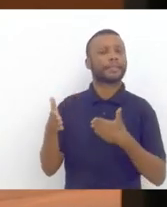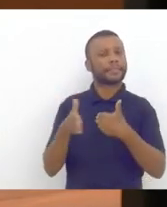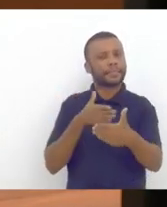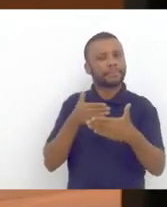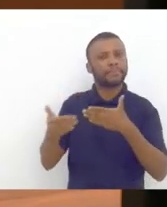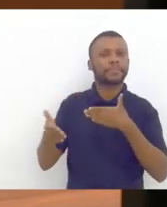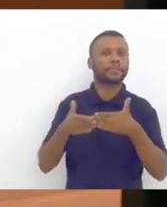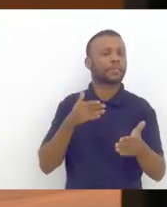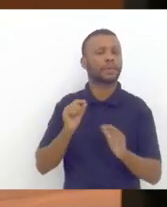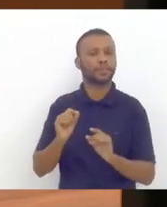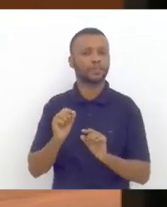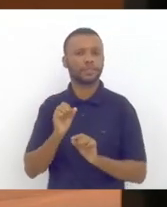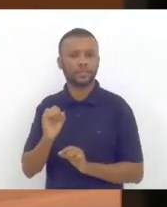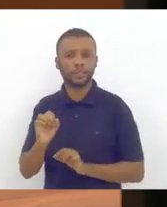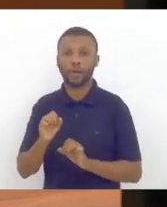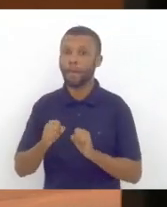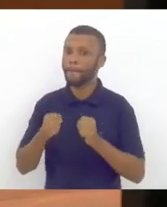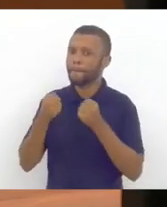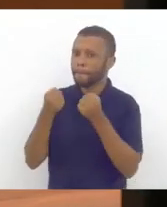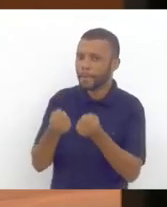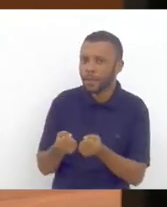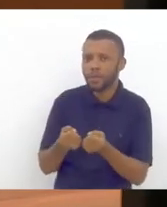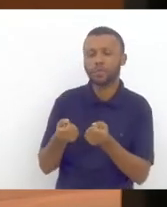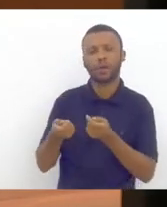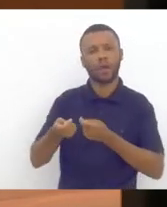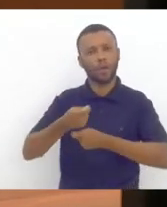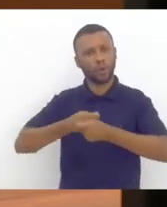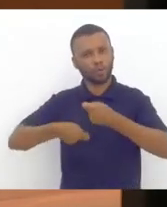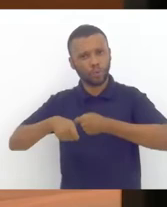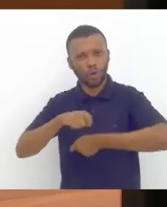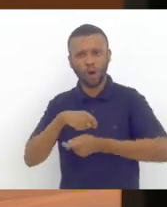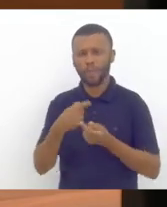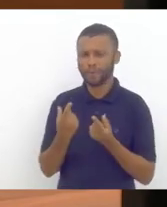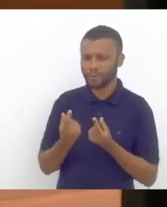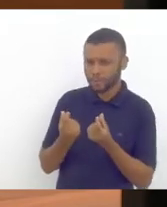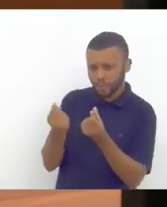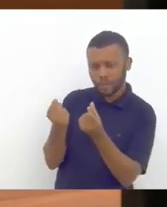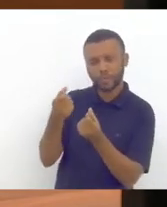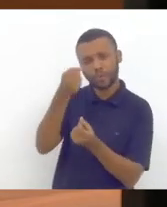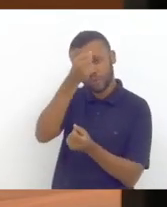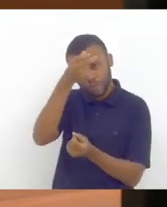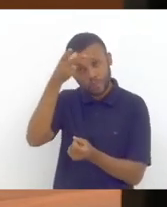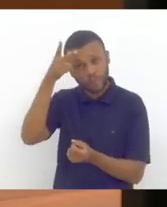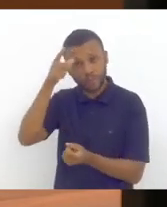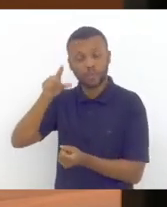independentemente do peso econômico, financeiro do município